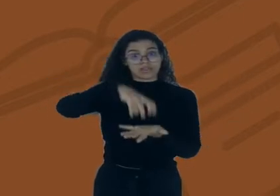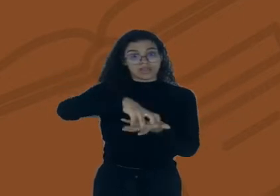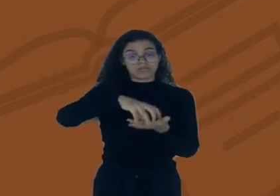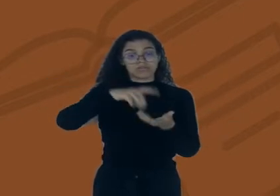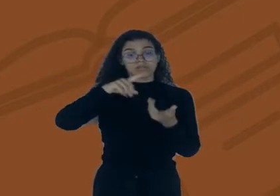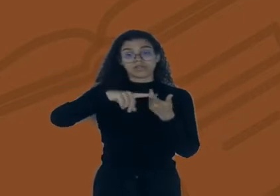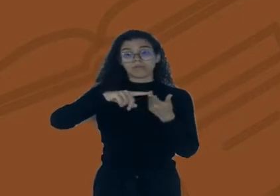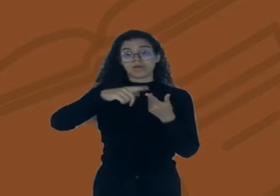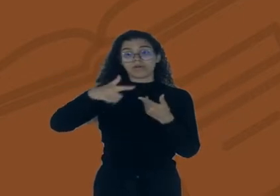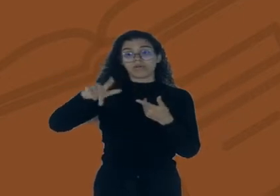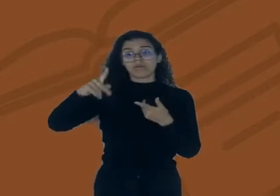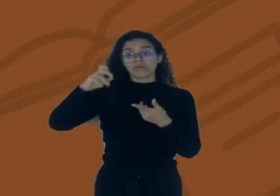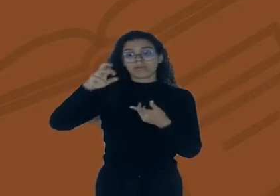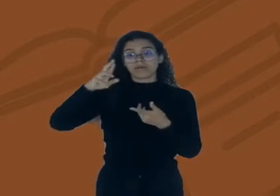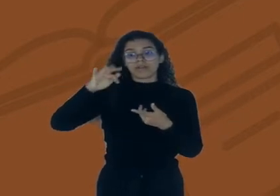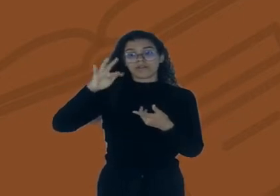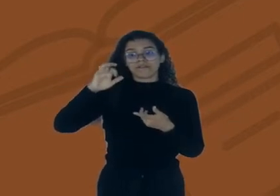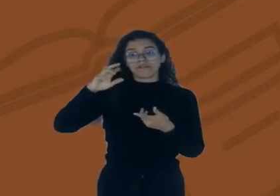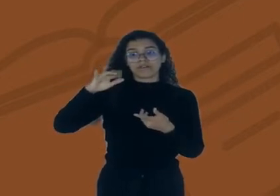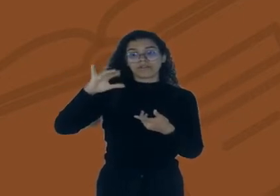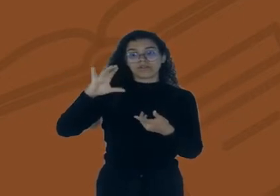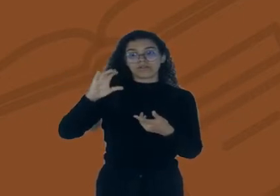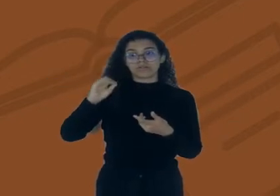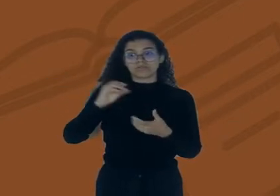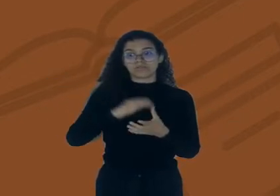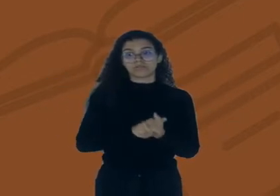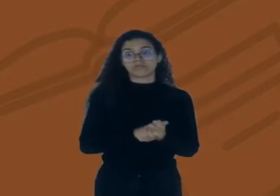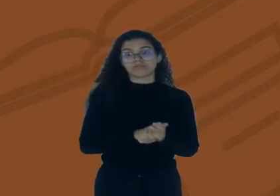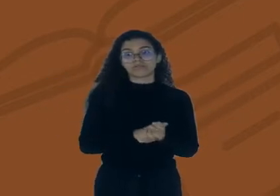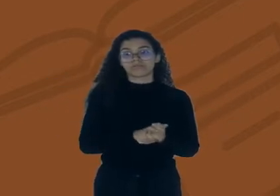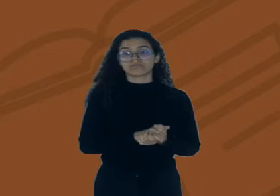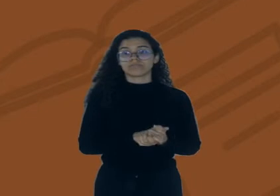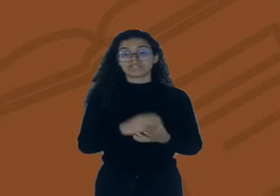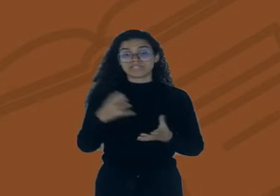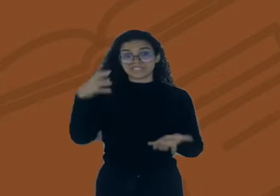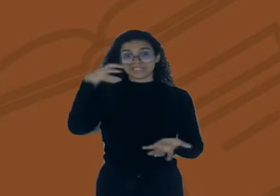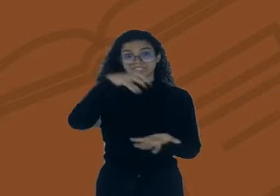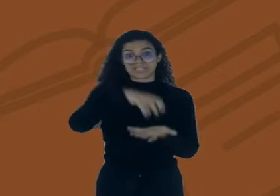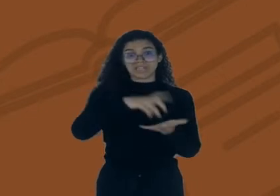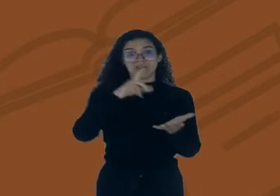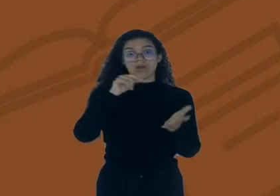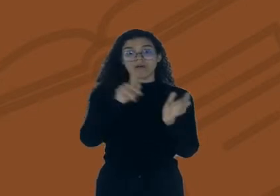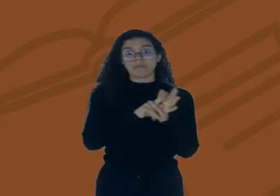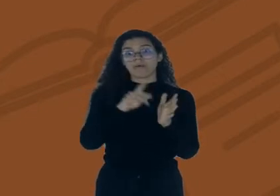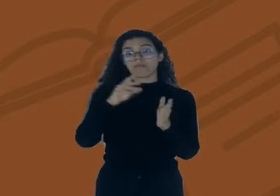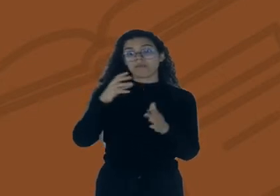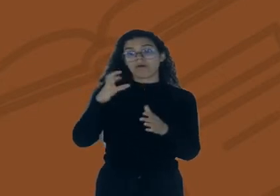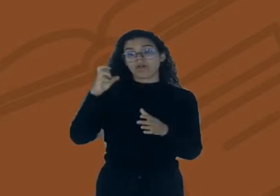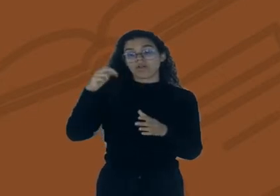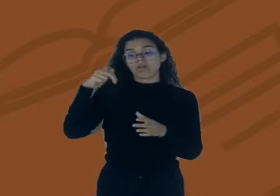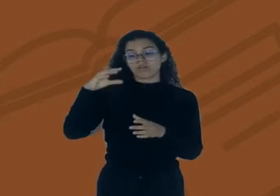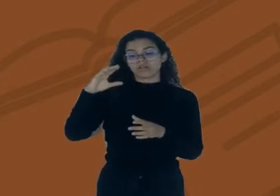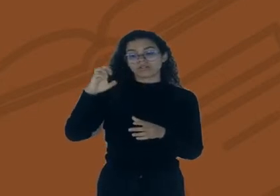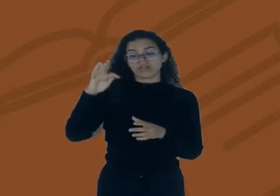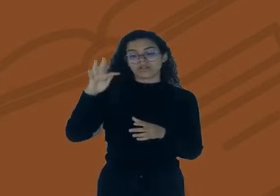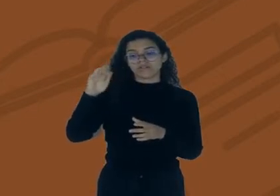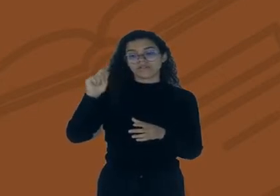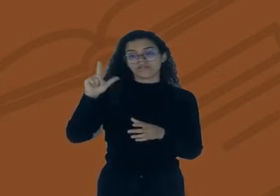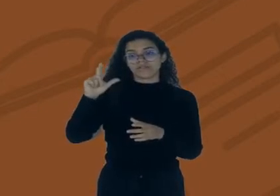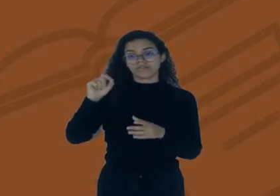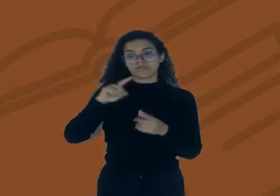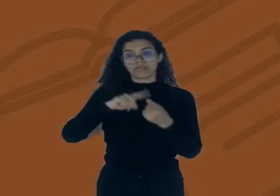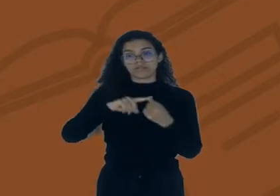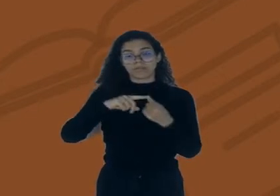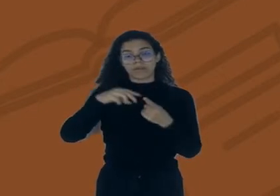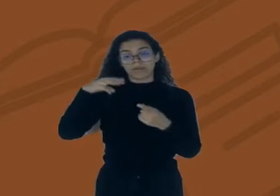nervoso central, ele é formado pelo encéfalo e pela medula espinhal. Muito bem.